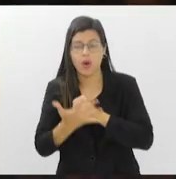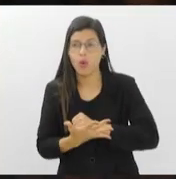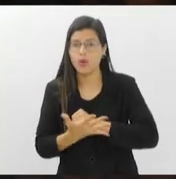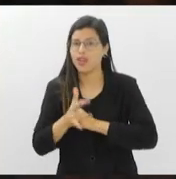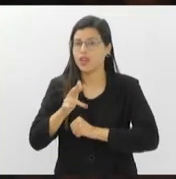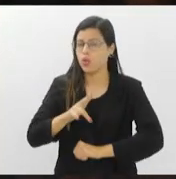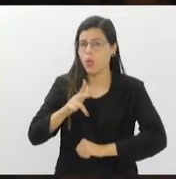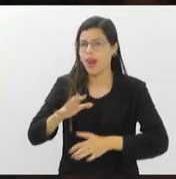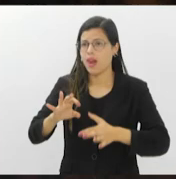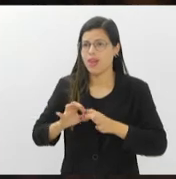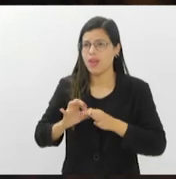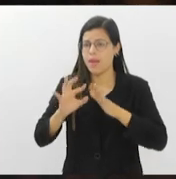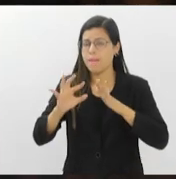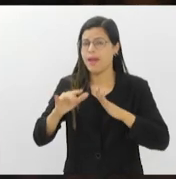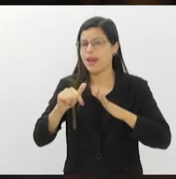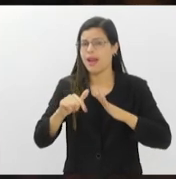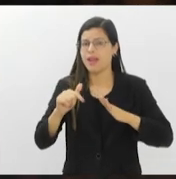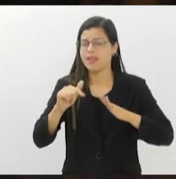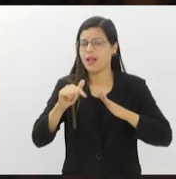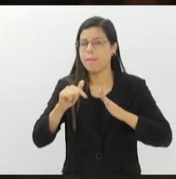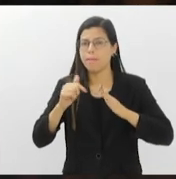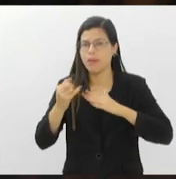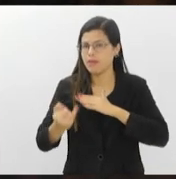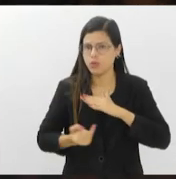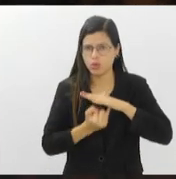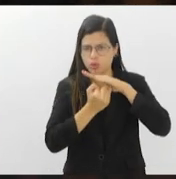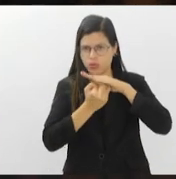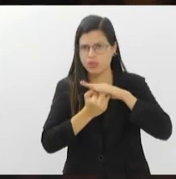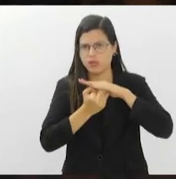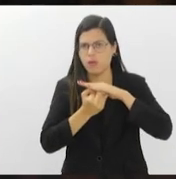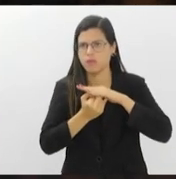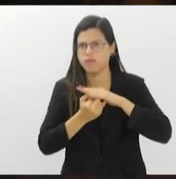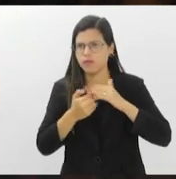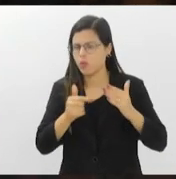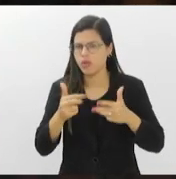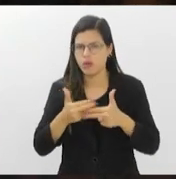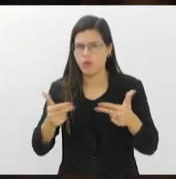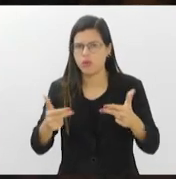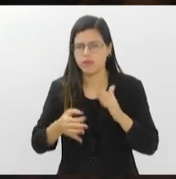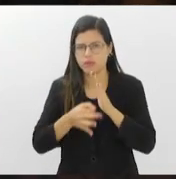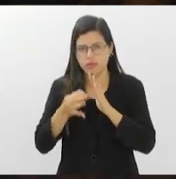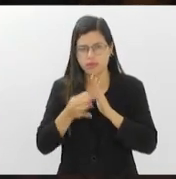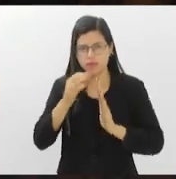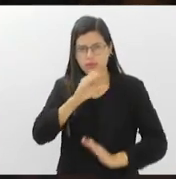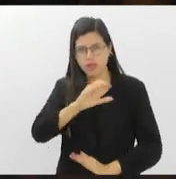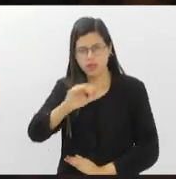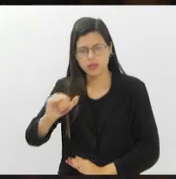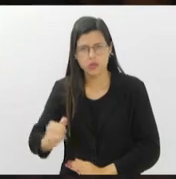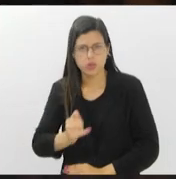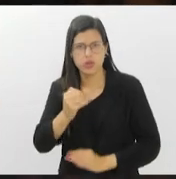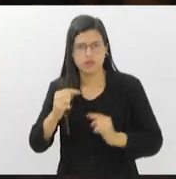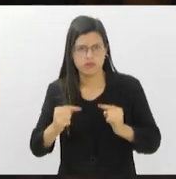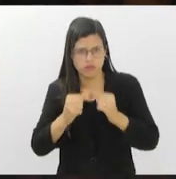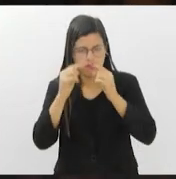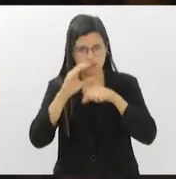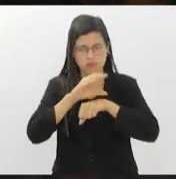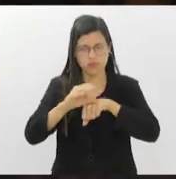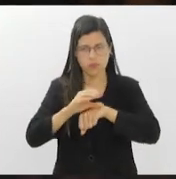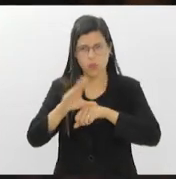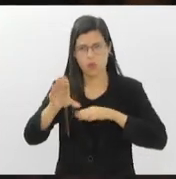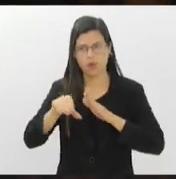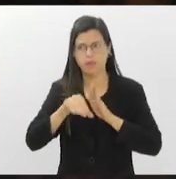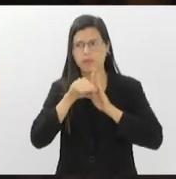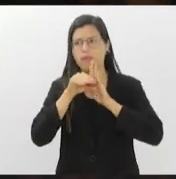pelos entes competentes e da outras providências. Parecer das comissões de Constituição e Justiça pela constitucionalidade, com